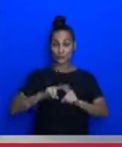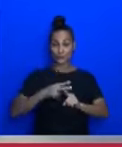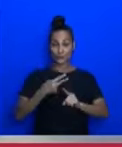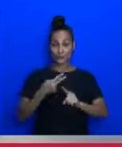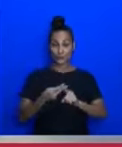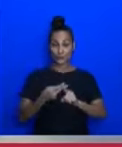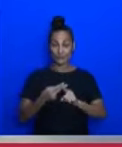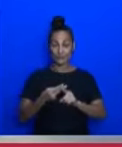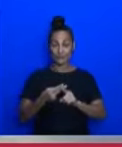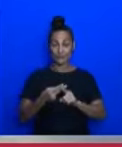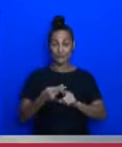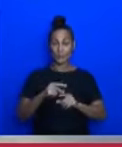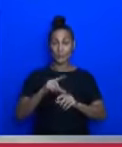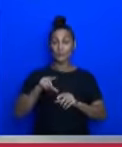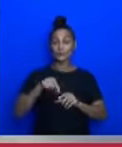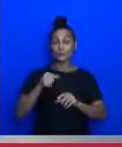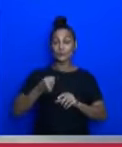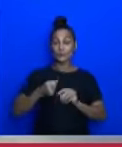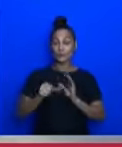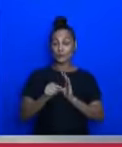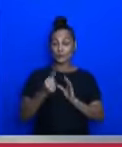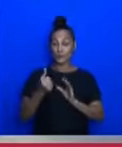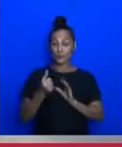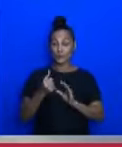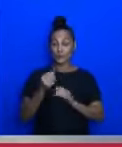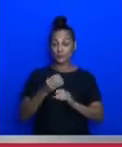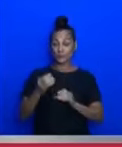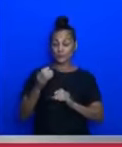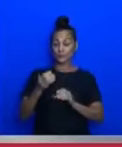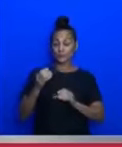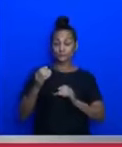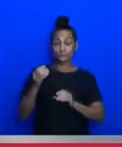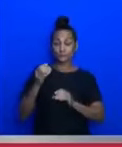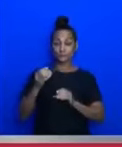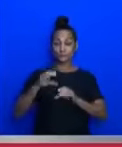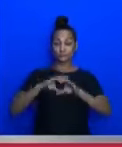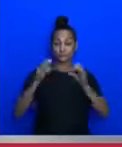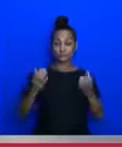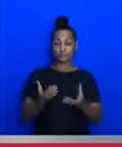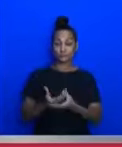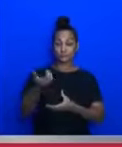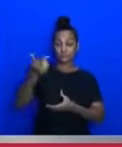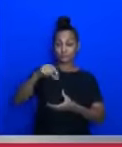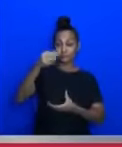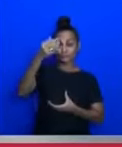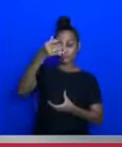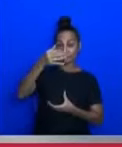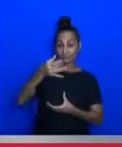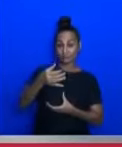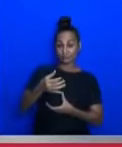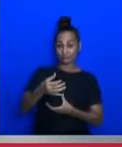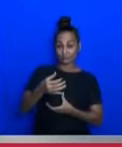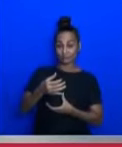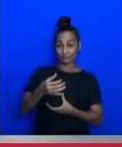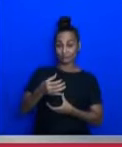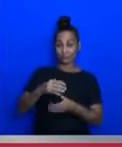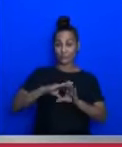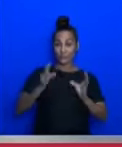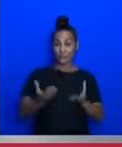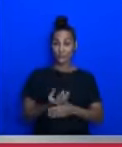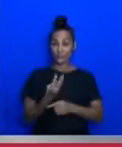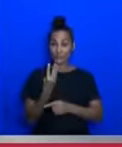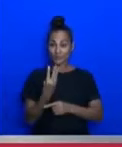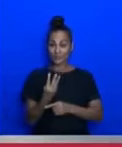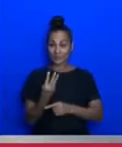dupla cena. As dezenas sorteadas no primeiro sorteio serão recolhidas. As bolas serão recolocadas no suporte em cima do globo